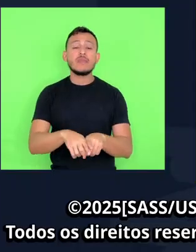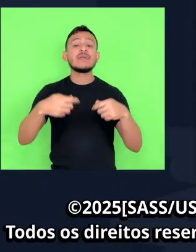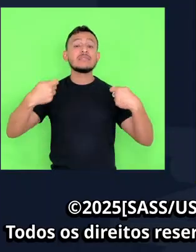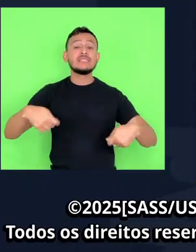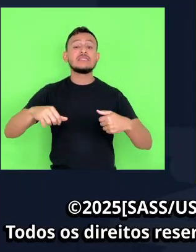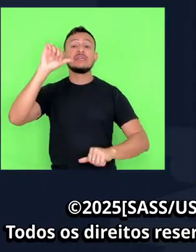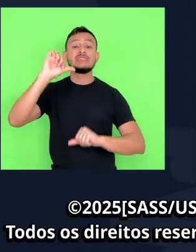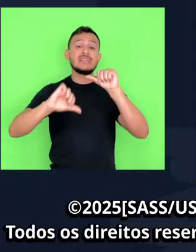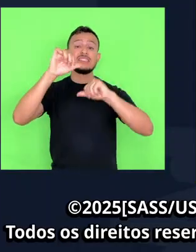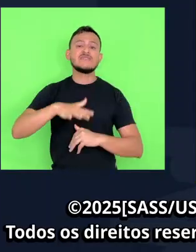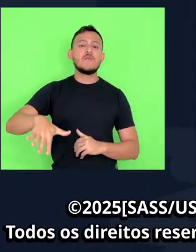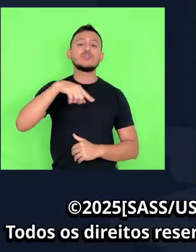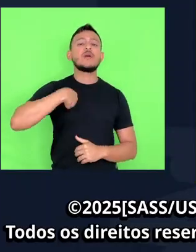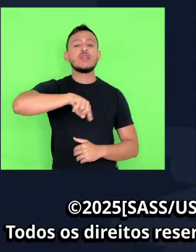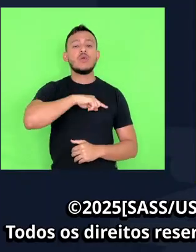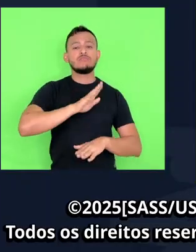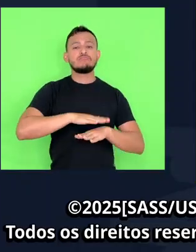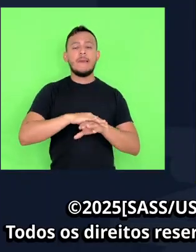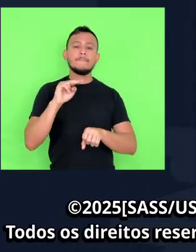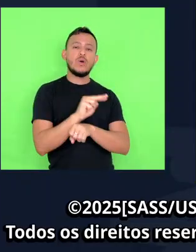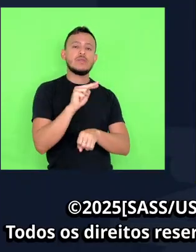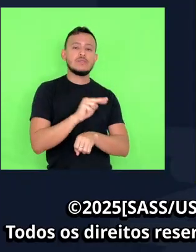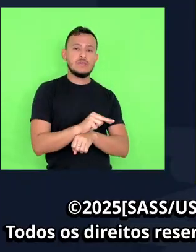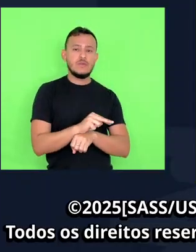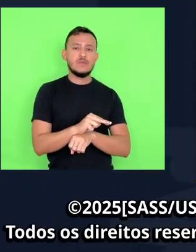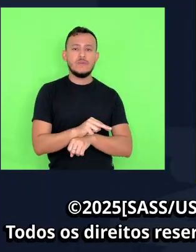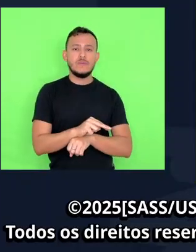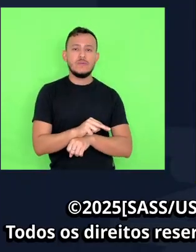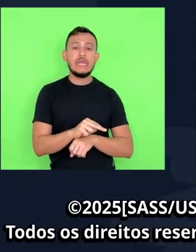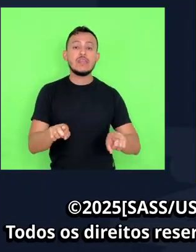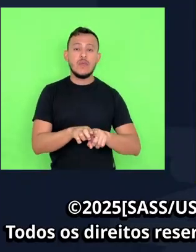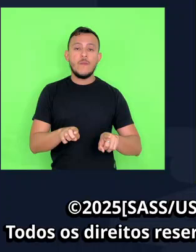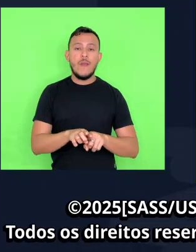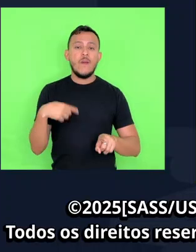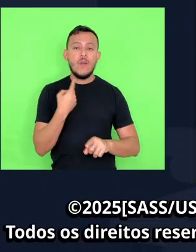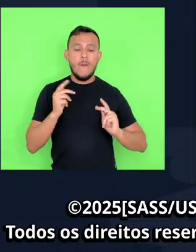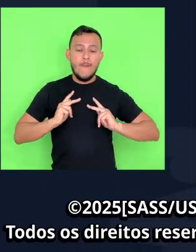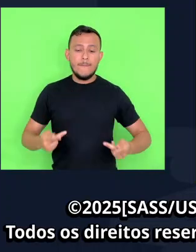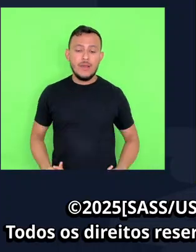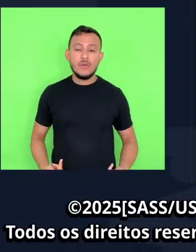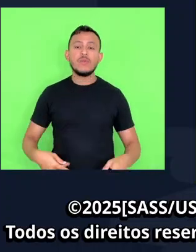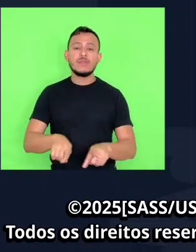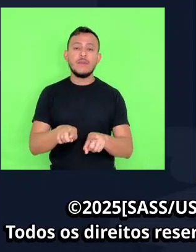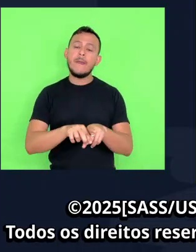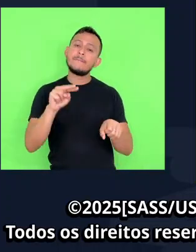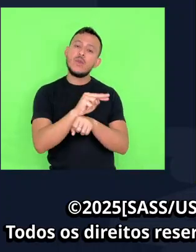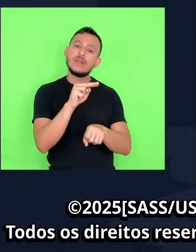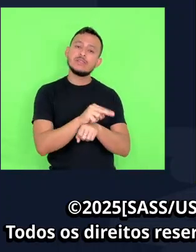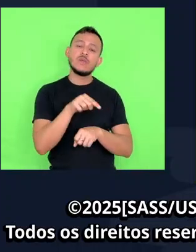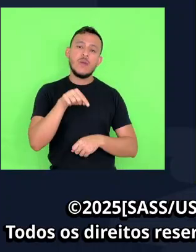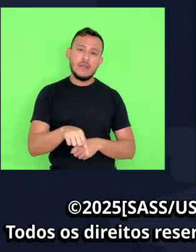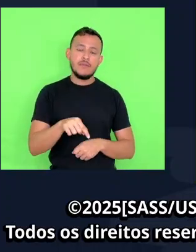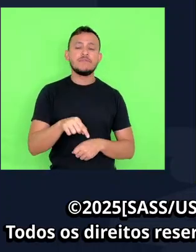de transformação para nossa proteção como humanos e da proteção da